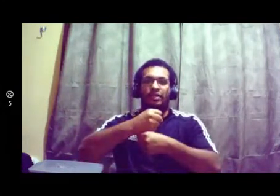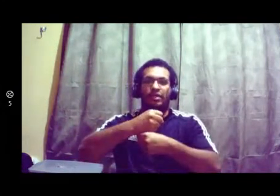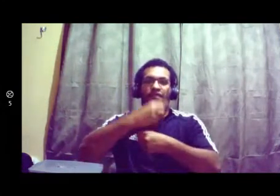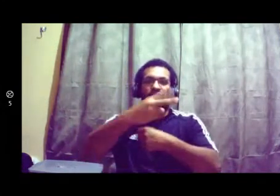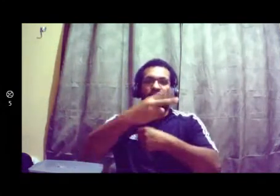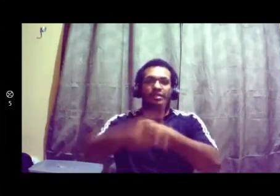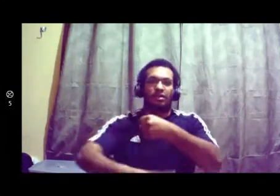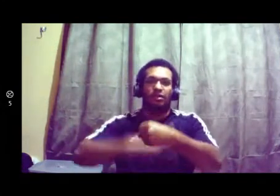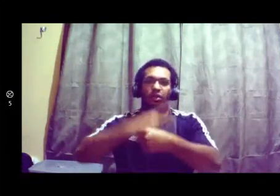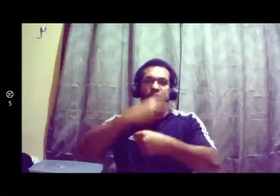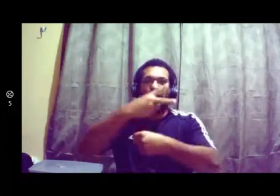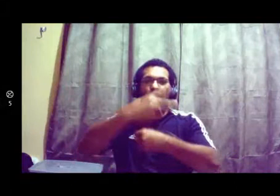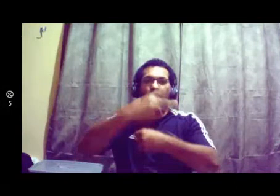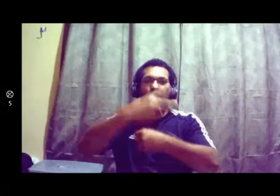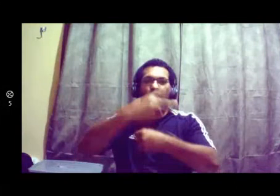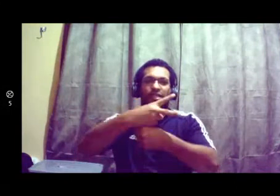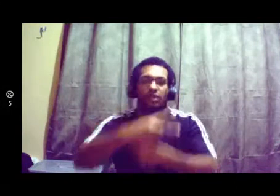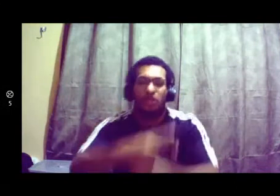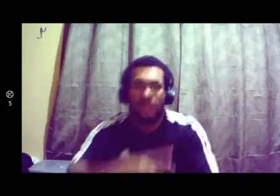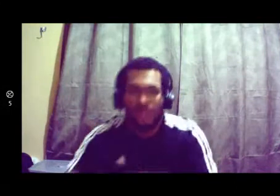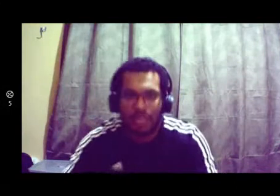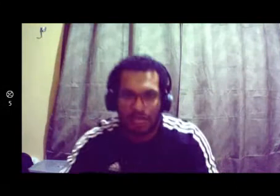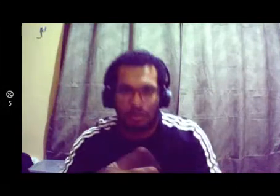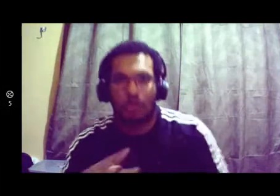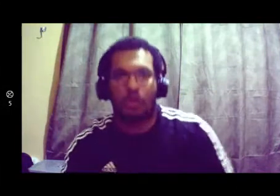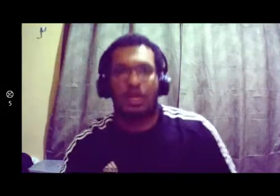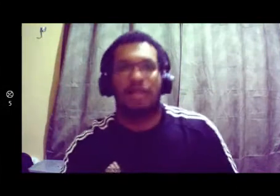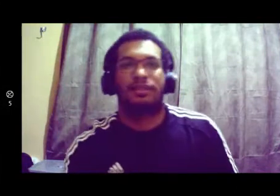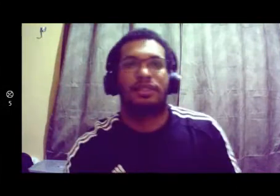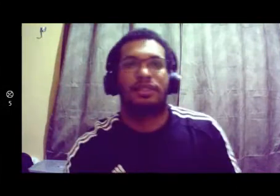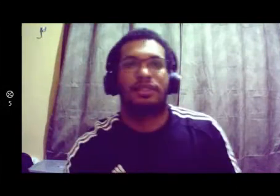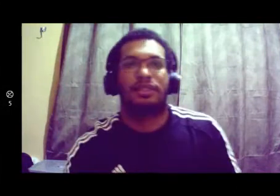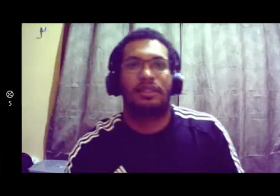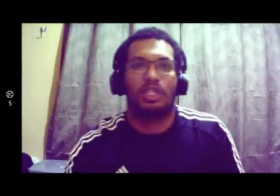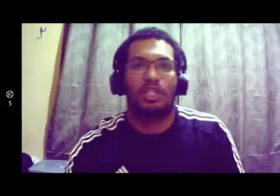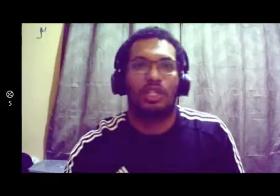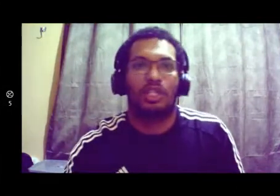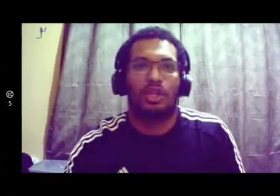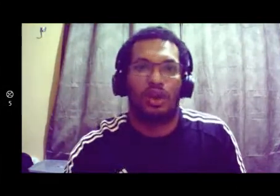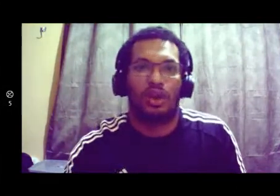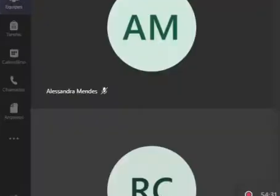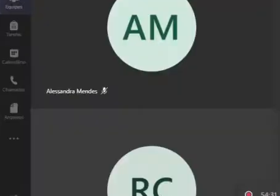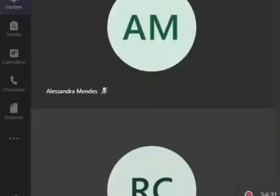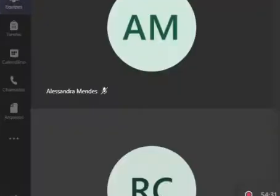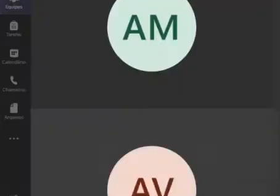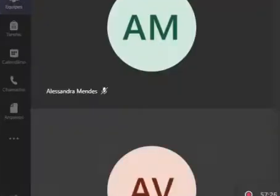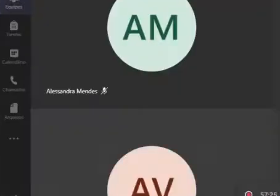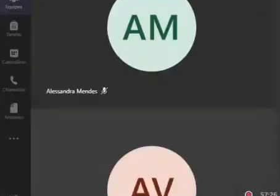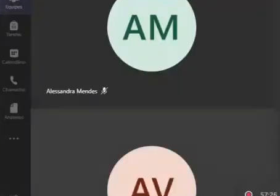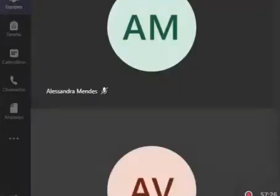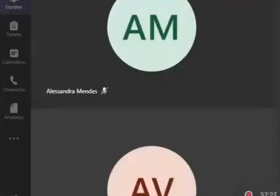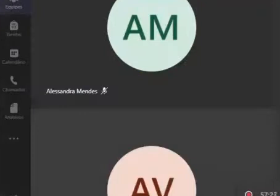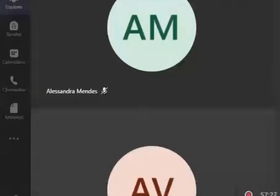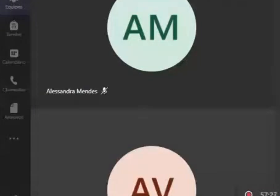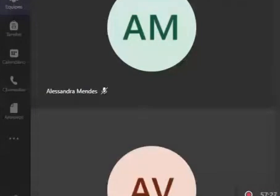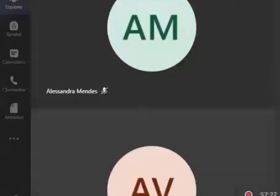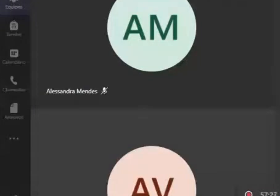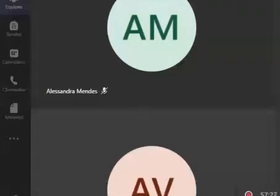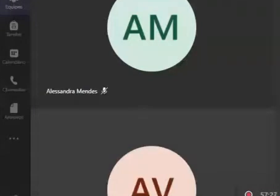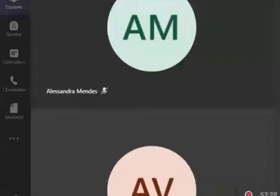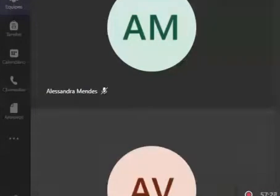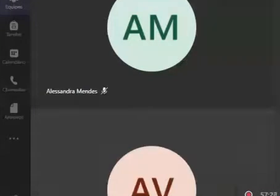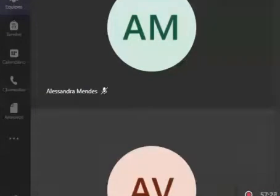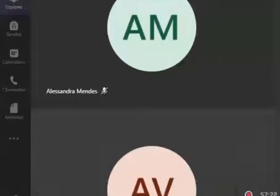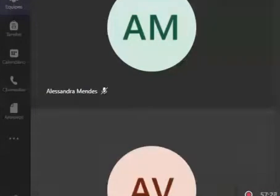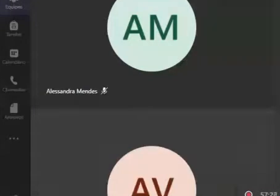anos. Faz assim, ó. Coloca 2 anos. E ele pode colocar assim, tem gente que coloca. Deixa eu abrir a sala mais duas pessoas aqui entrando